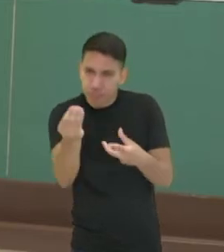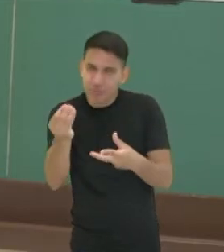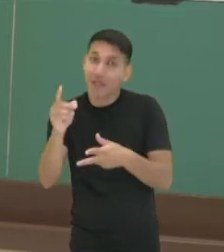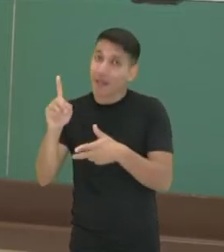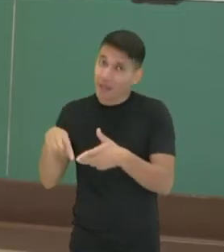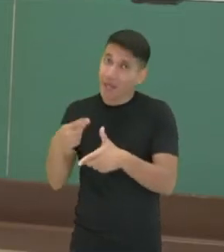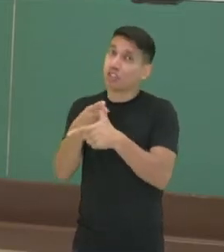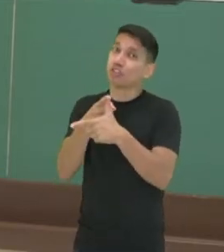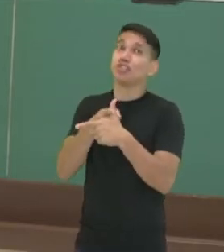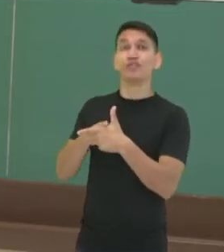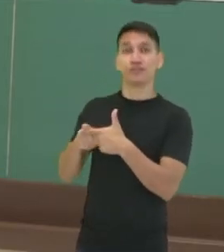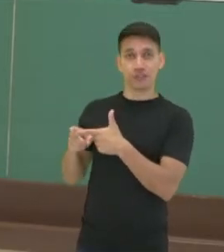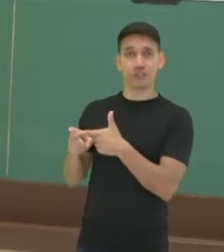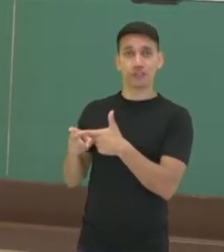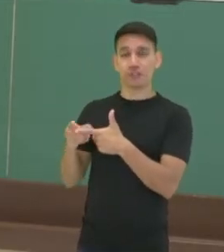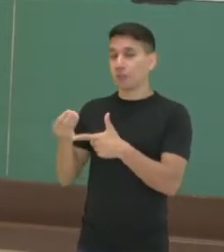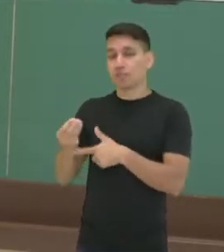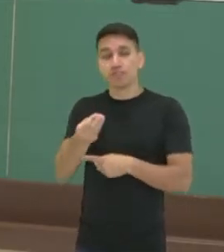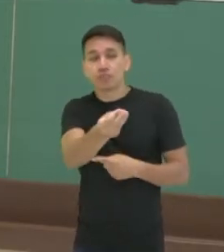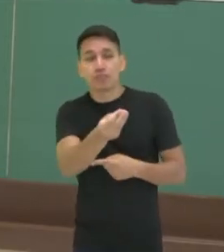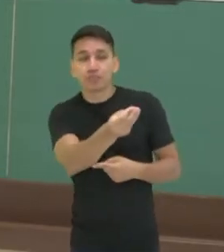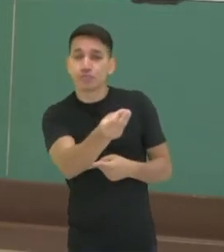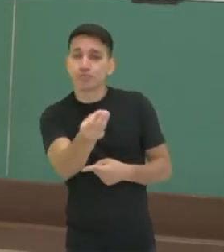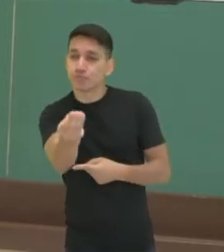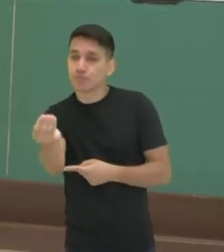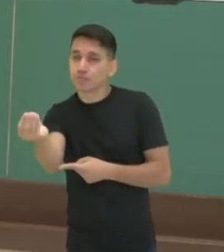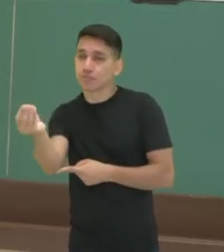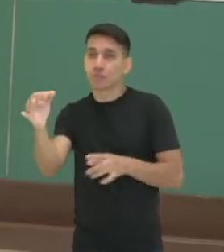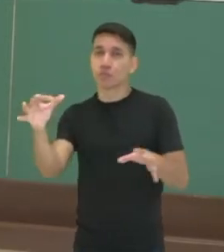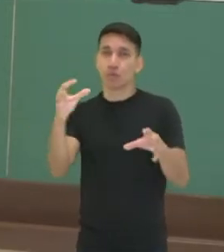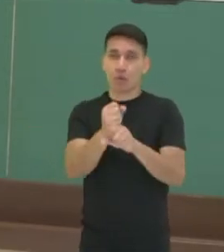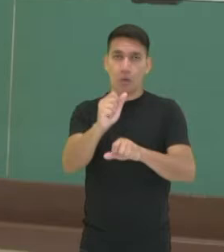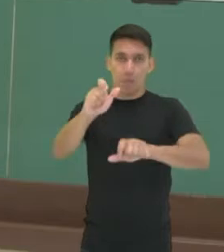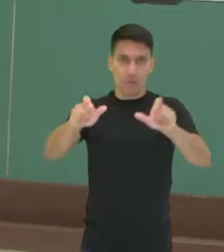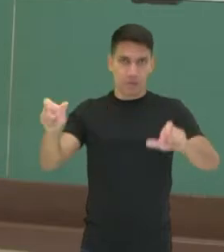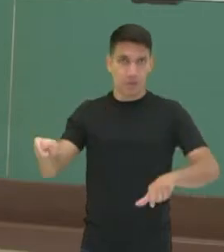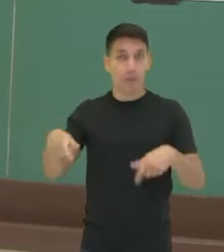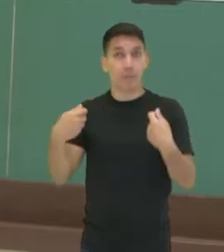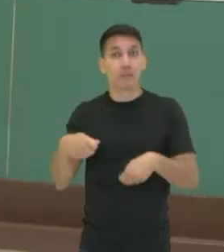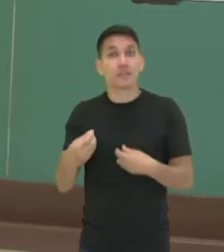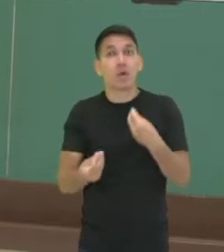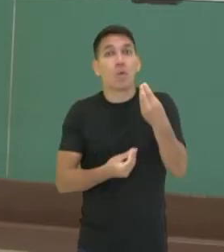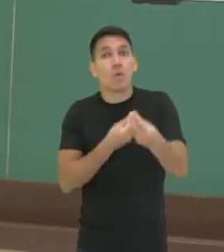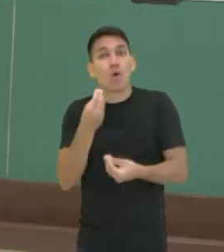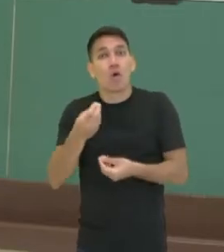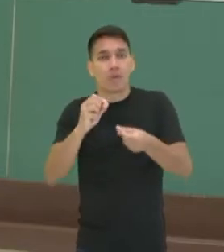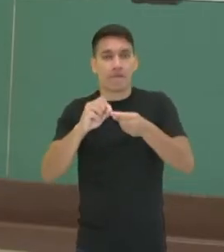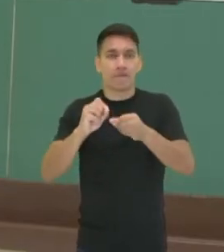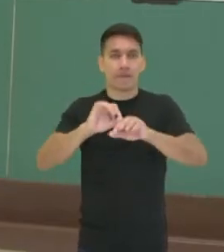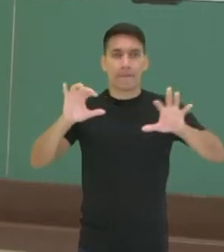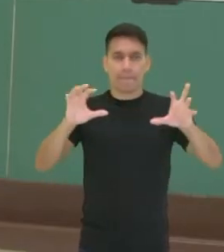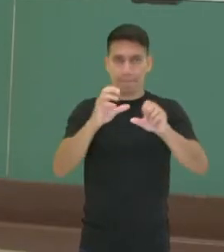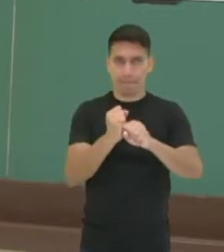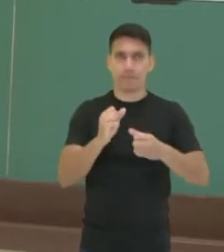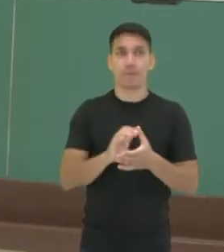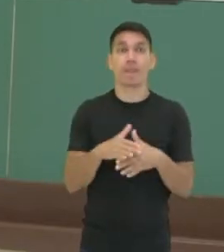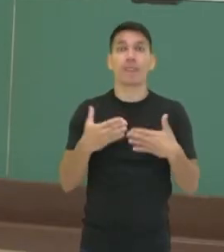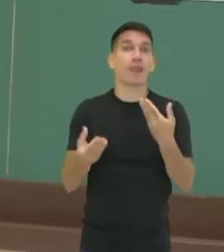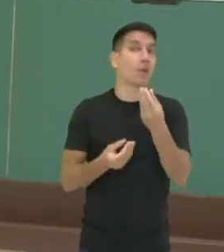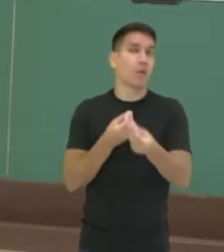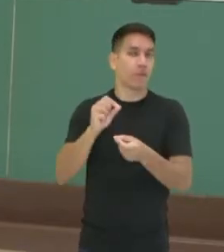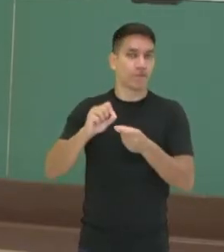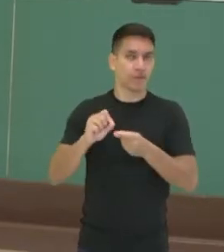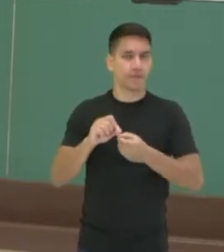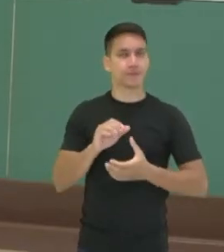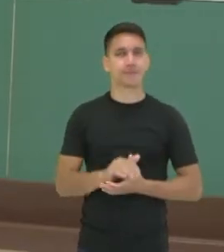5 barras e quero dividir ali para 5 pessoas, então a gente vai ter que verificar isso para montar essa divisão. Aí, olha só.